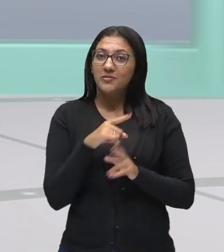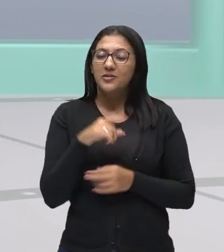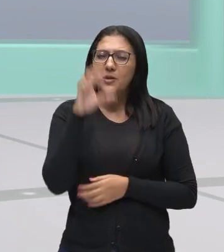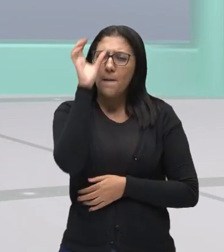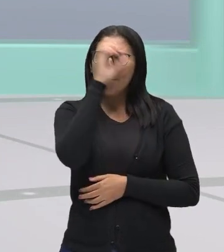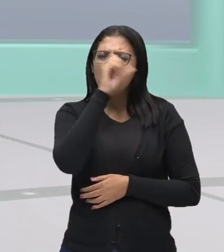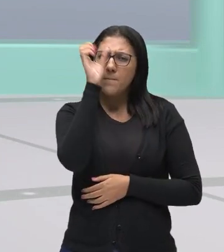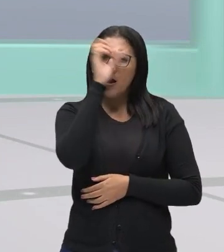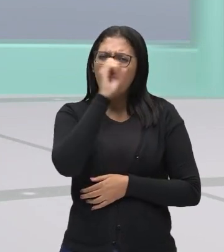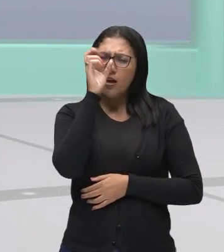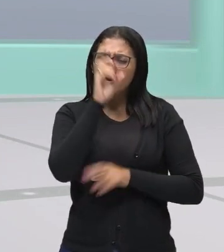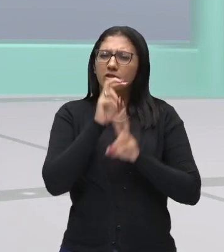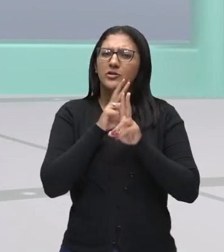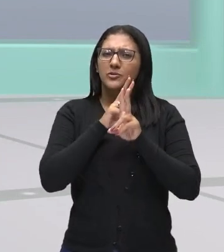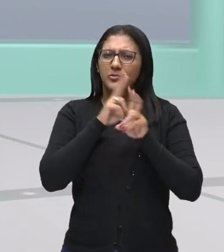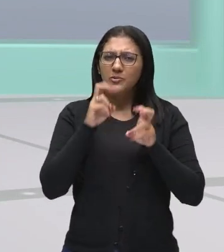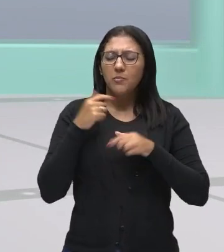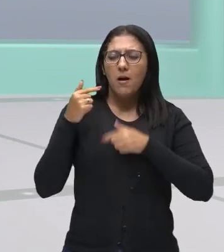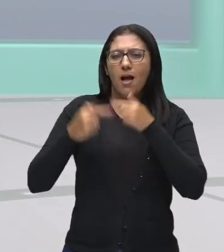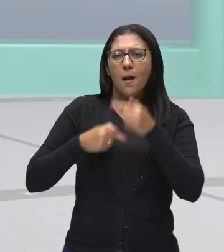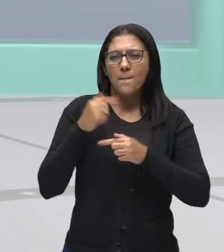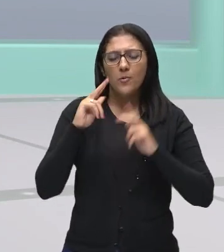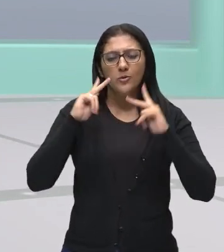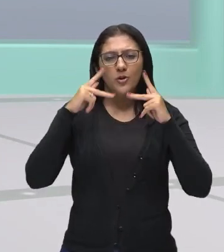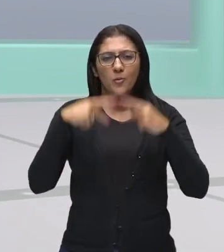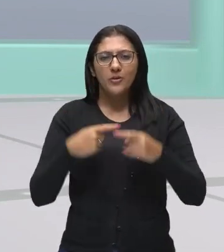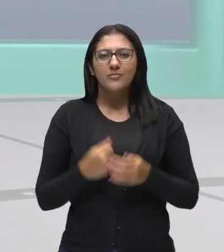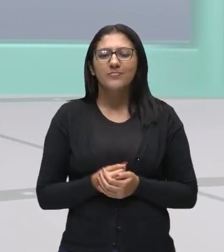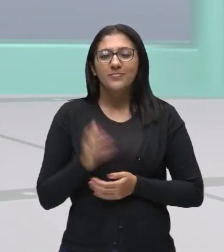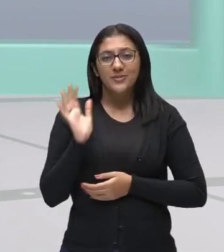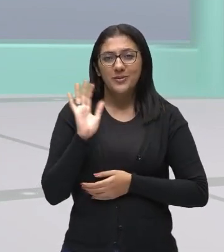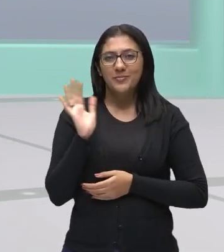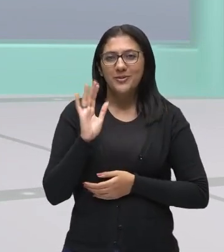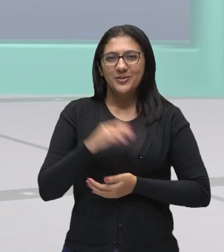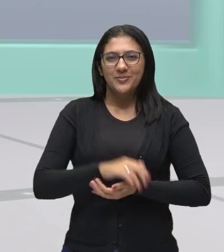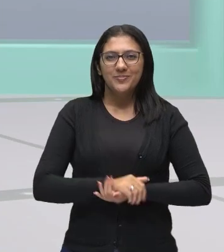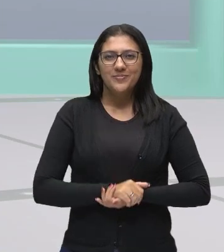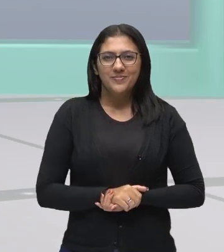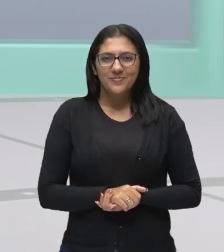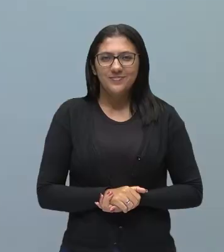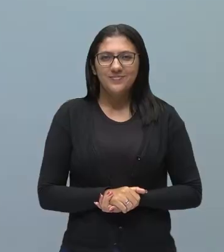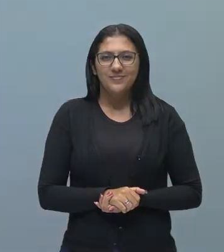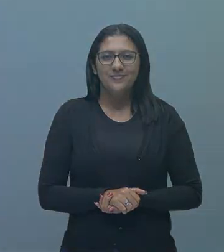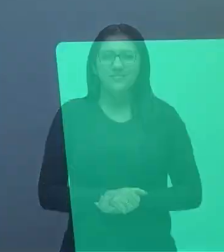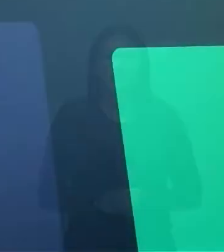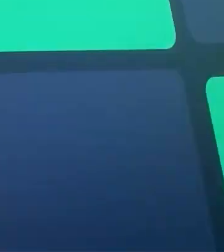tenham aprendido bastante sobre reprodução humana e até uma próxima!